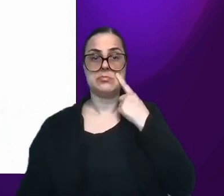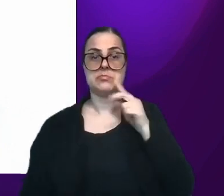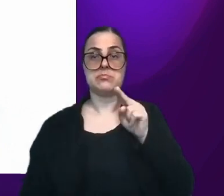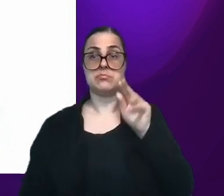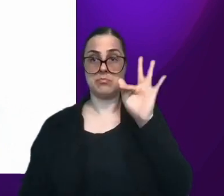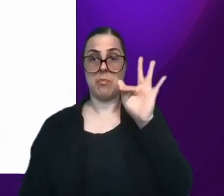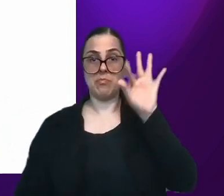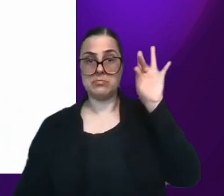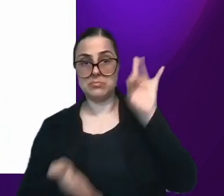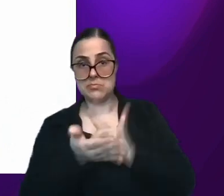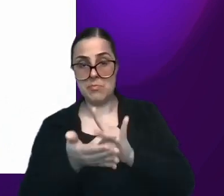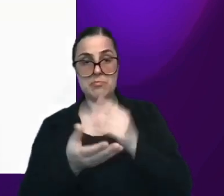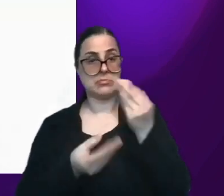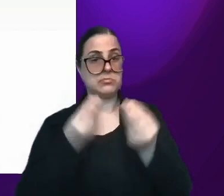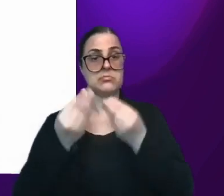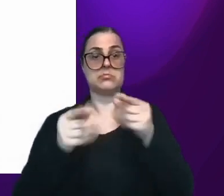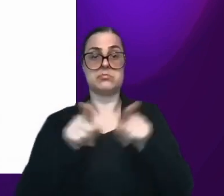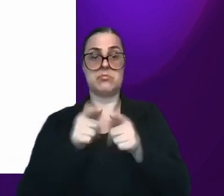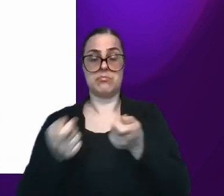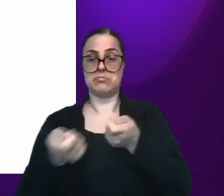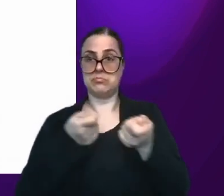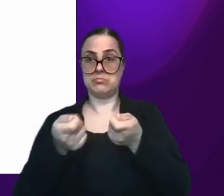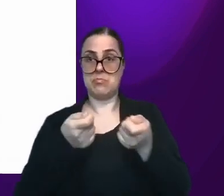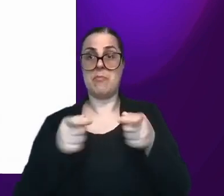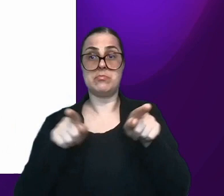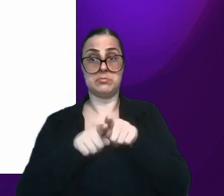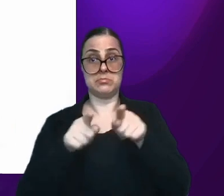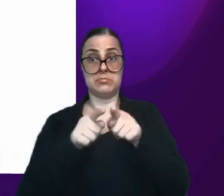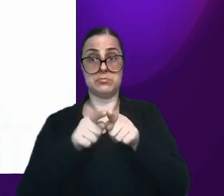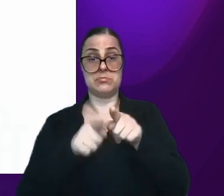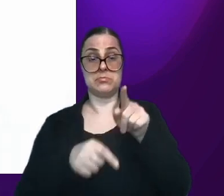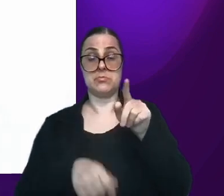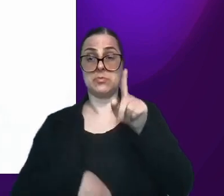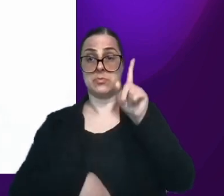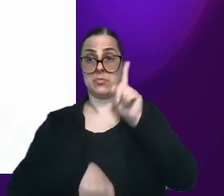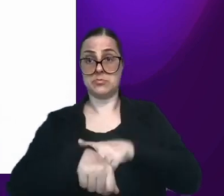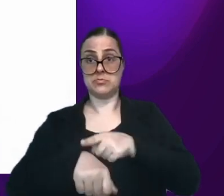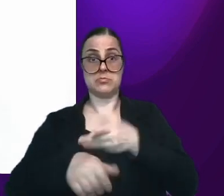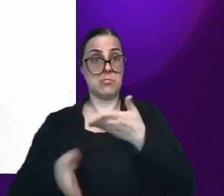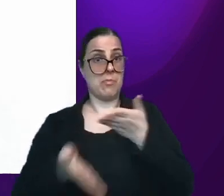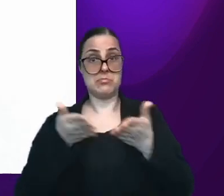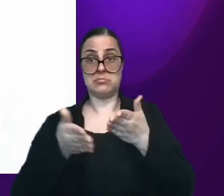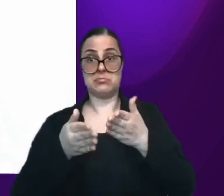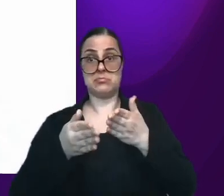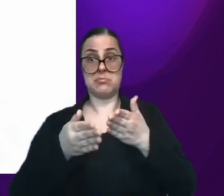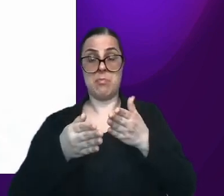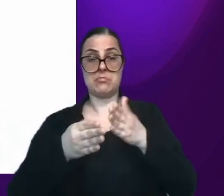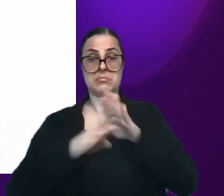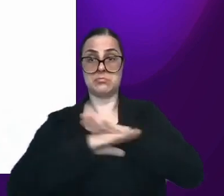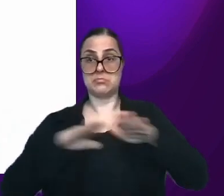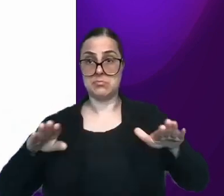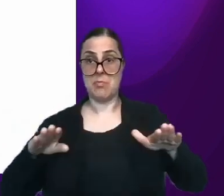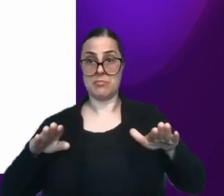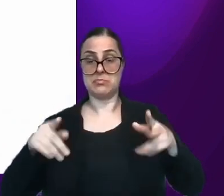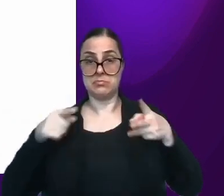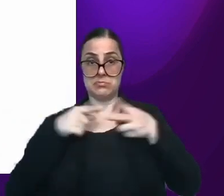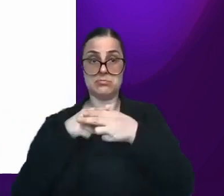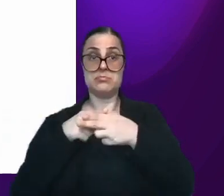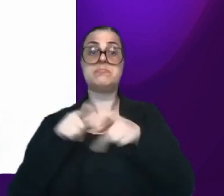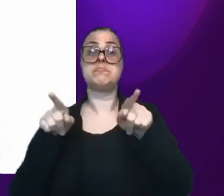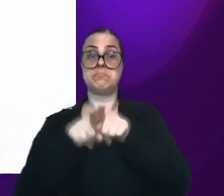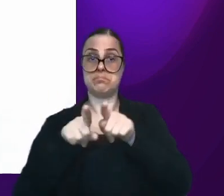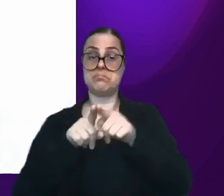hemodinâmica e do status da volemia durante a retirada. A avaliação da sobrecarga volêmica é feita pela avaliação clínica, balanço